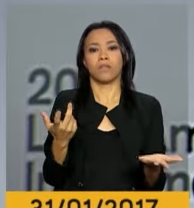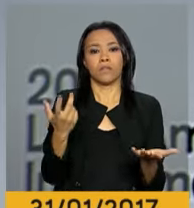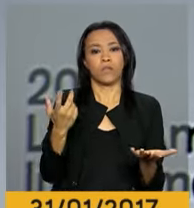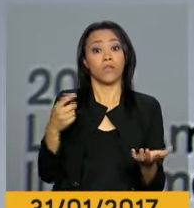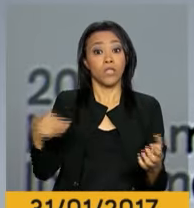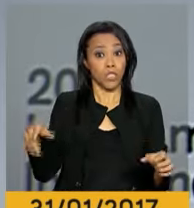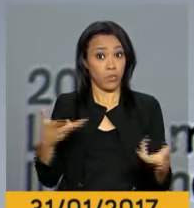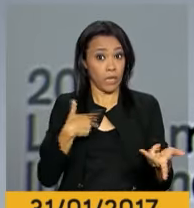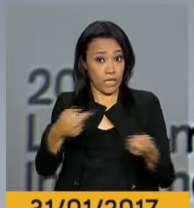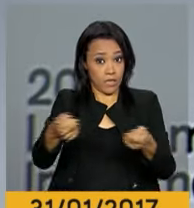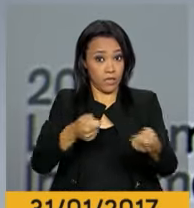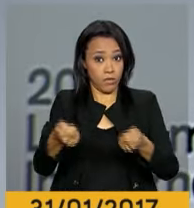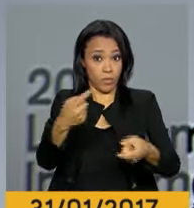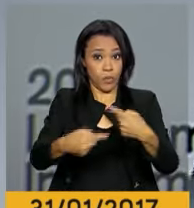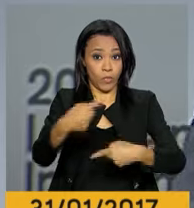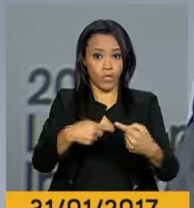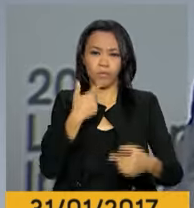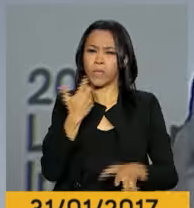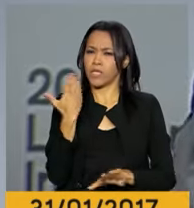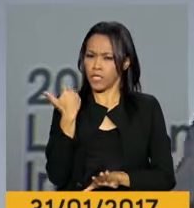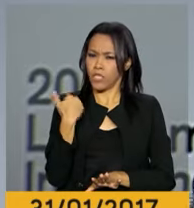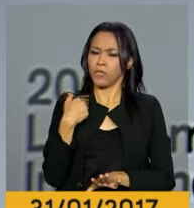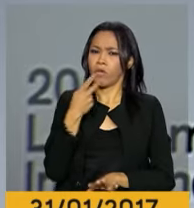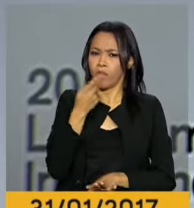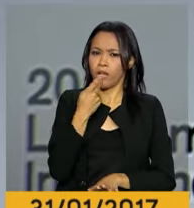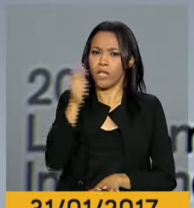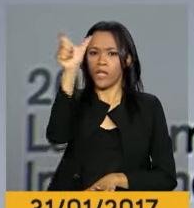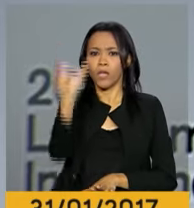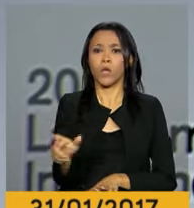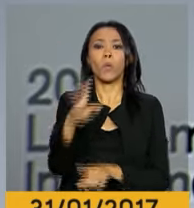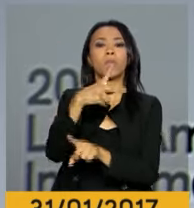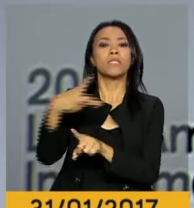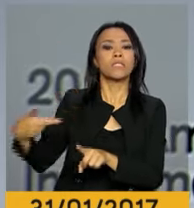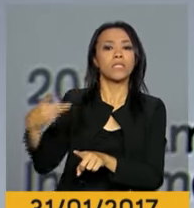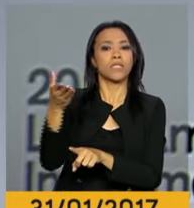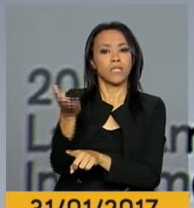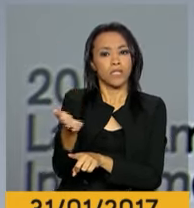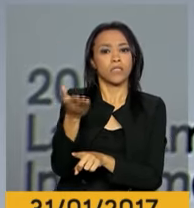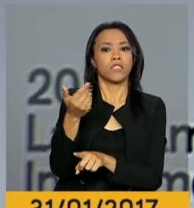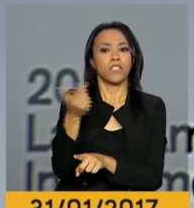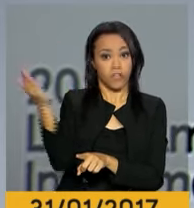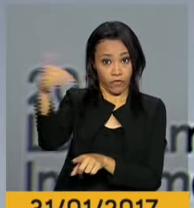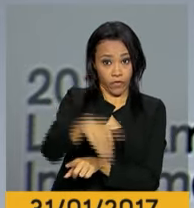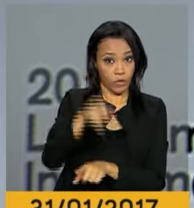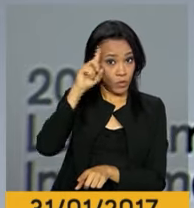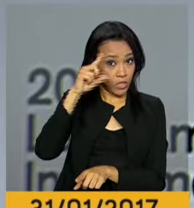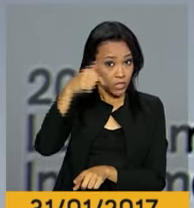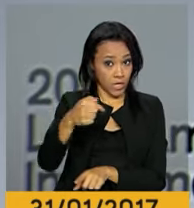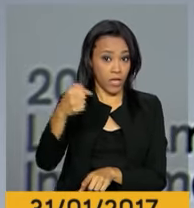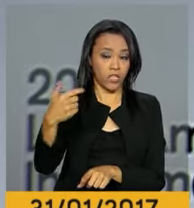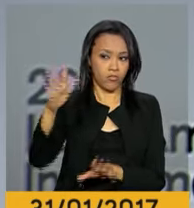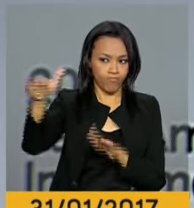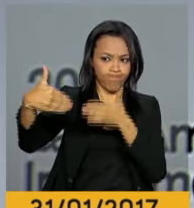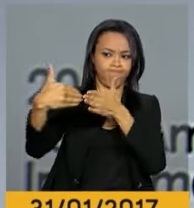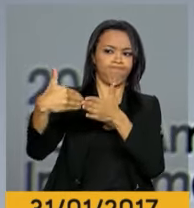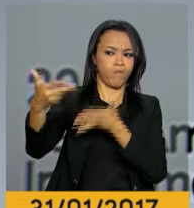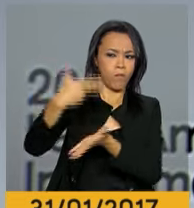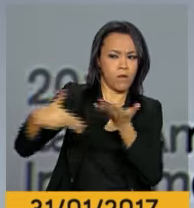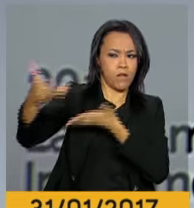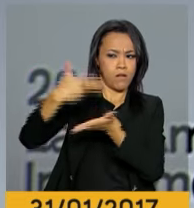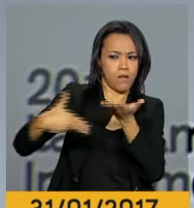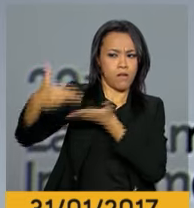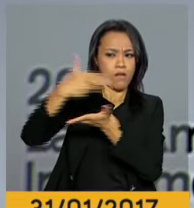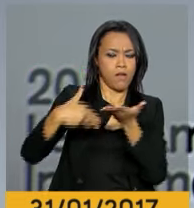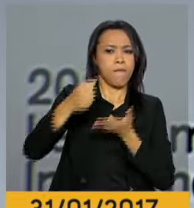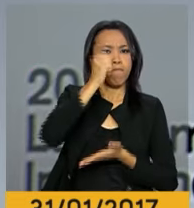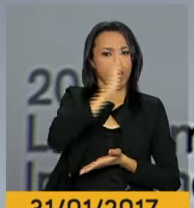falei há poucos dias com o presidente macre que virá aqui no dia 7 vamos incrementar estas relações eh Brasil